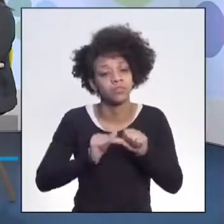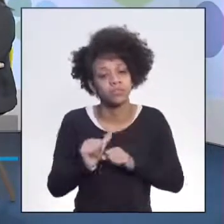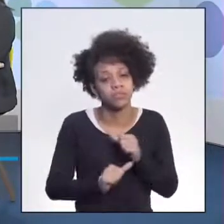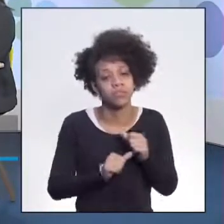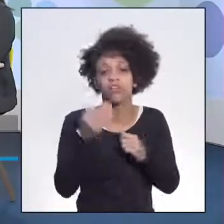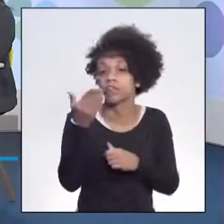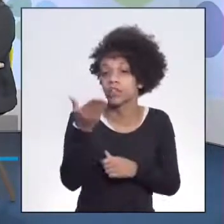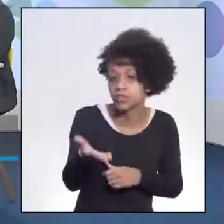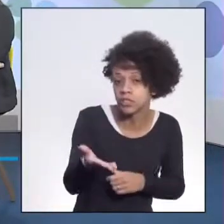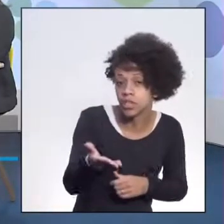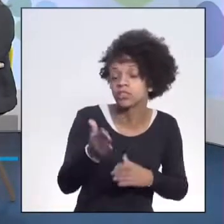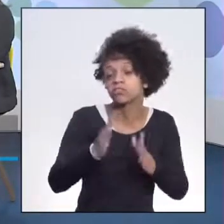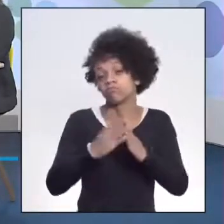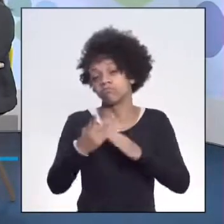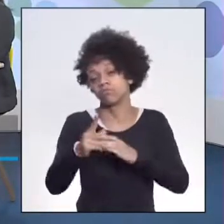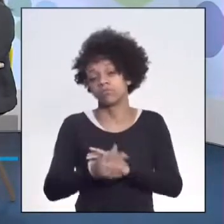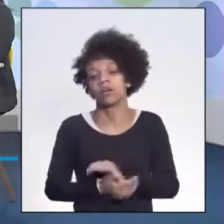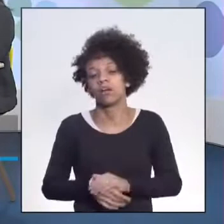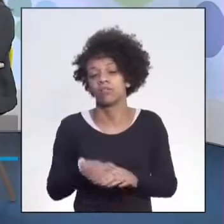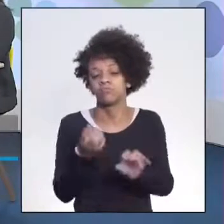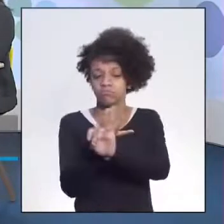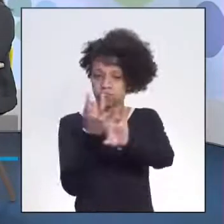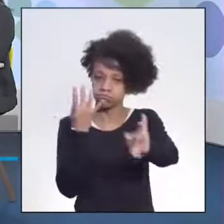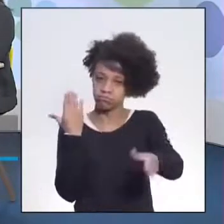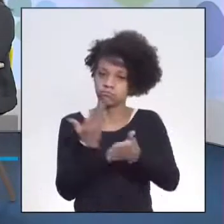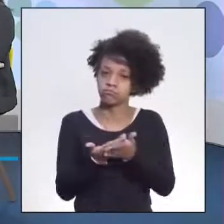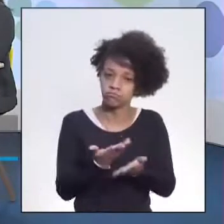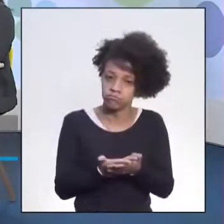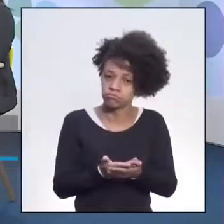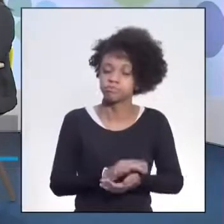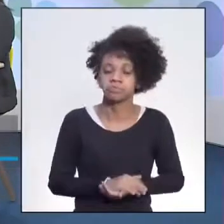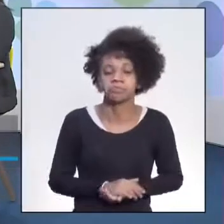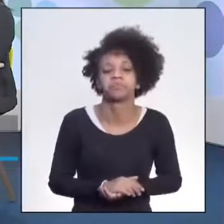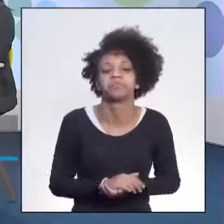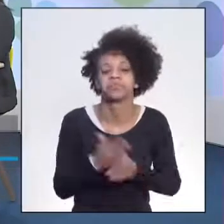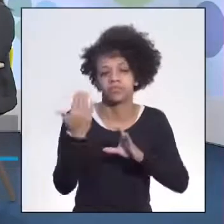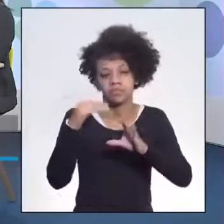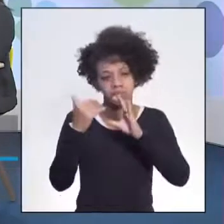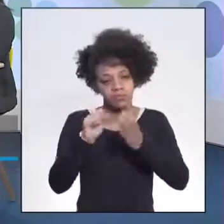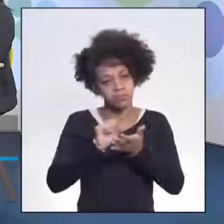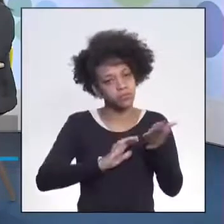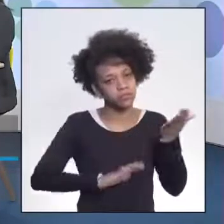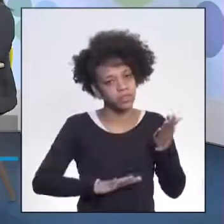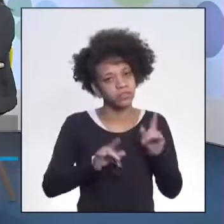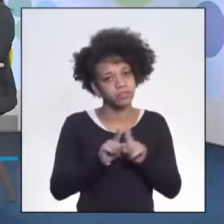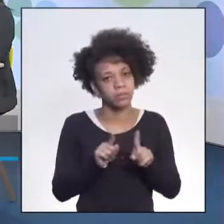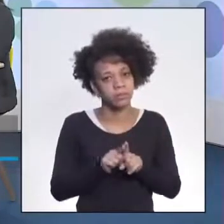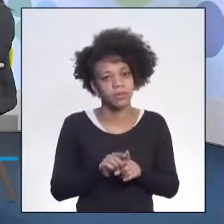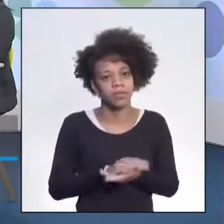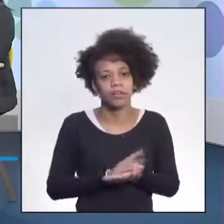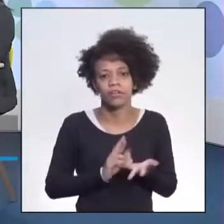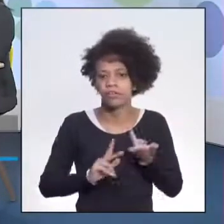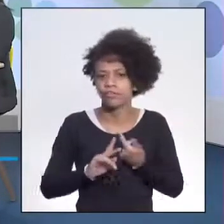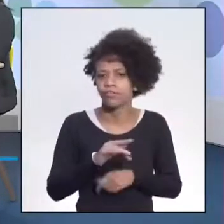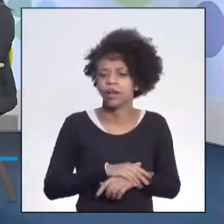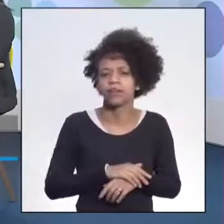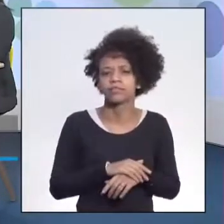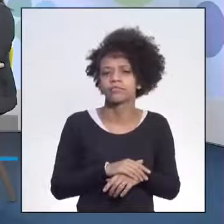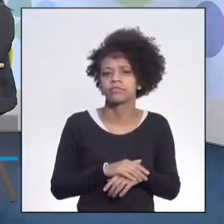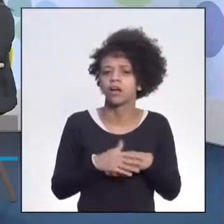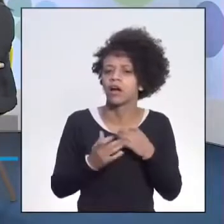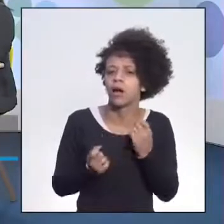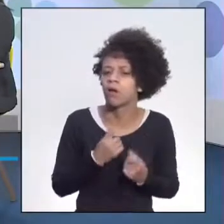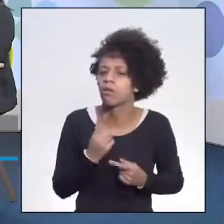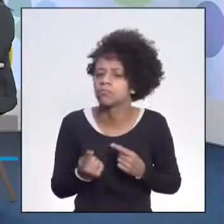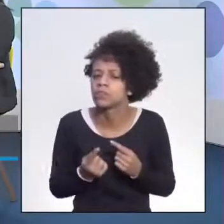aí em casa tendo aula com os professores de forma virtual, né, recebendo atividades por diversas plataformas, alguns